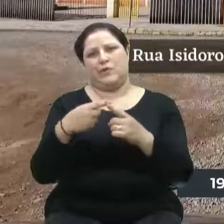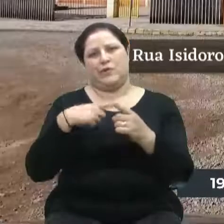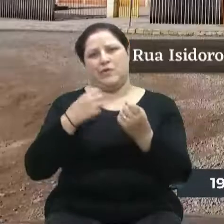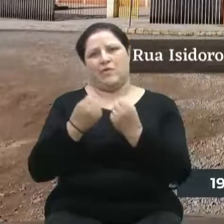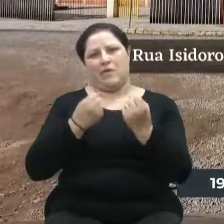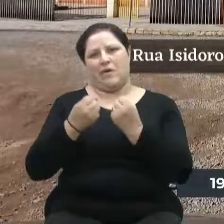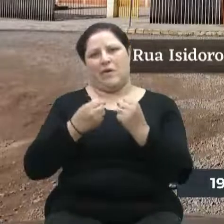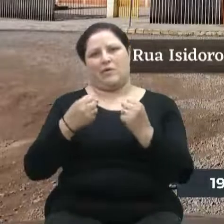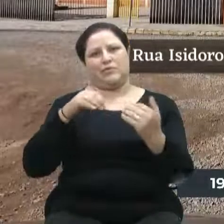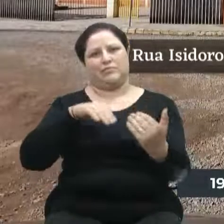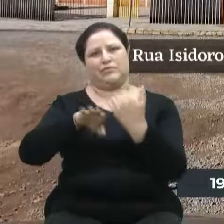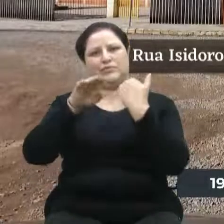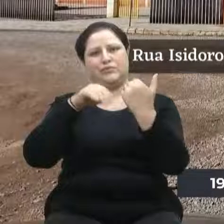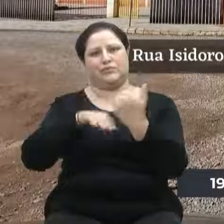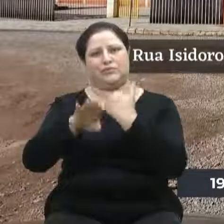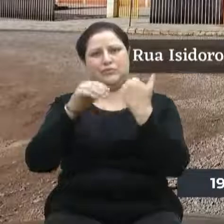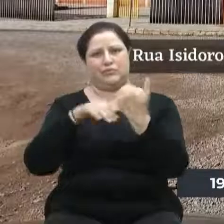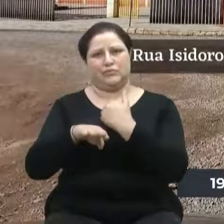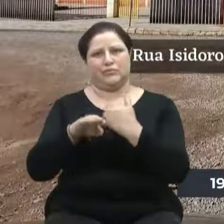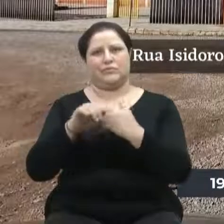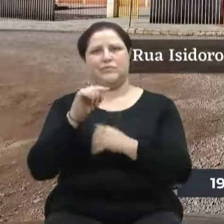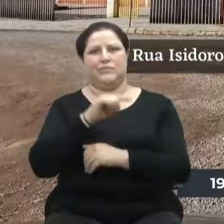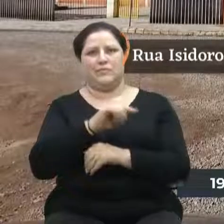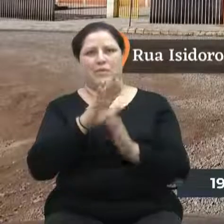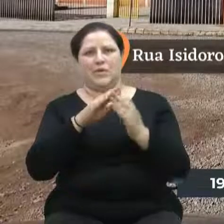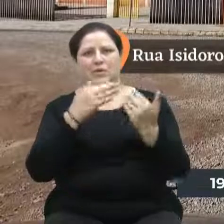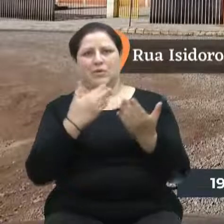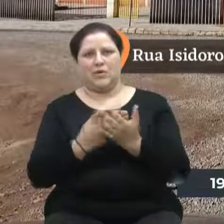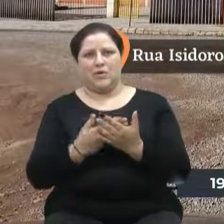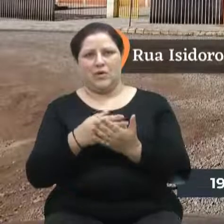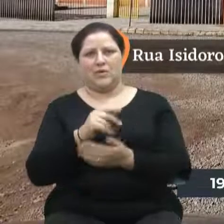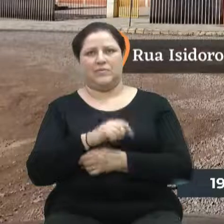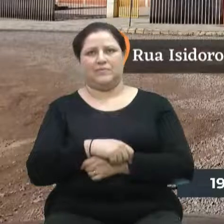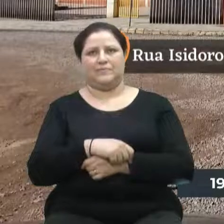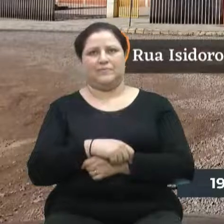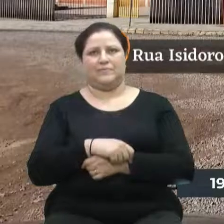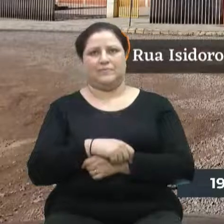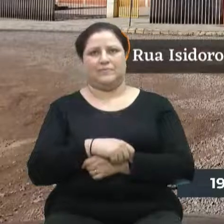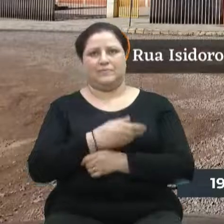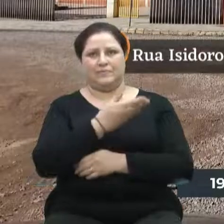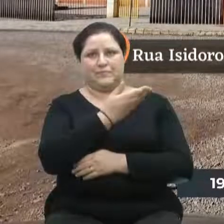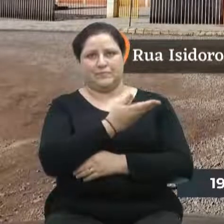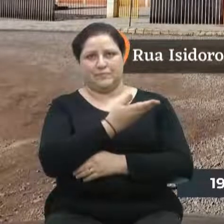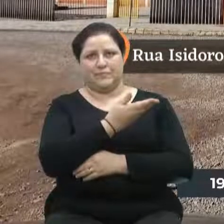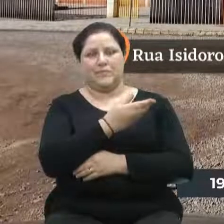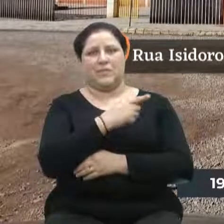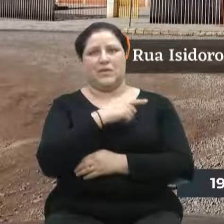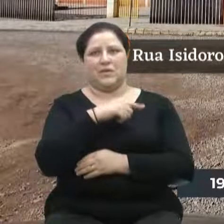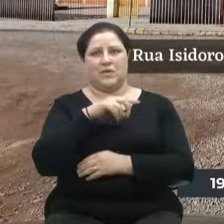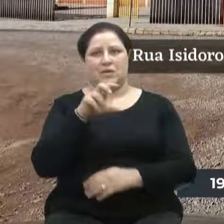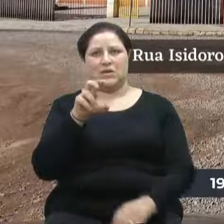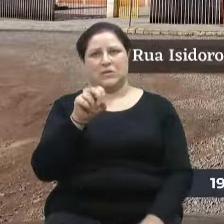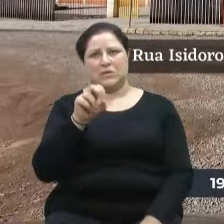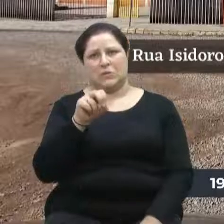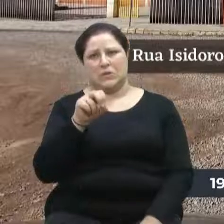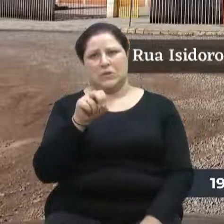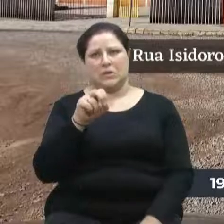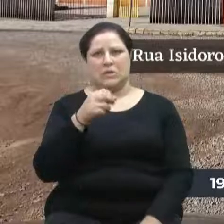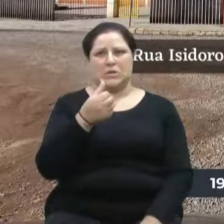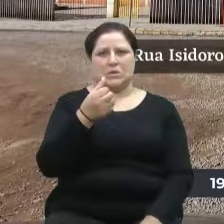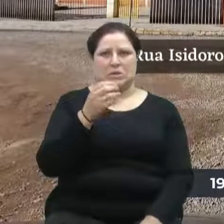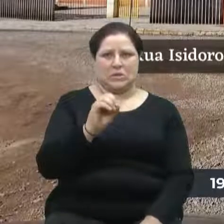lados. Nós temos a escola, a professora Ivone, que tem ali 50 a 60 metros para